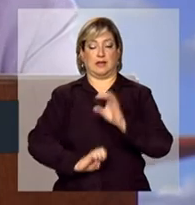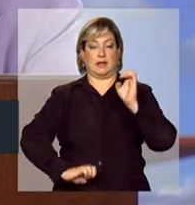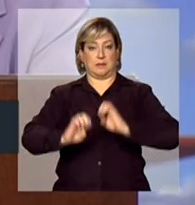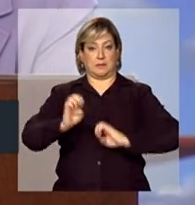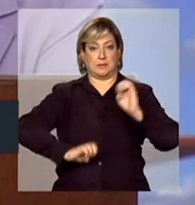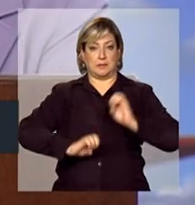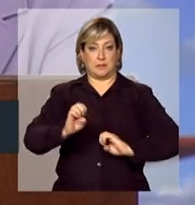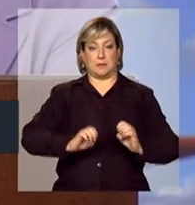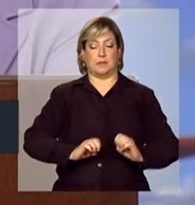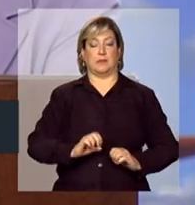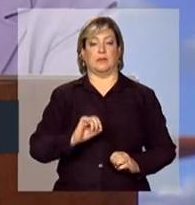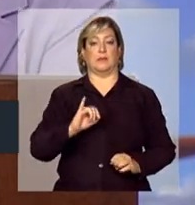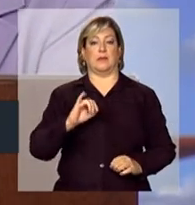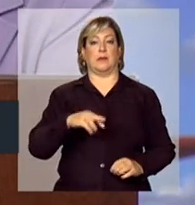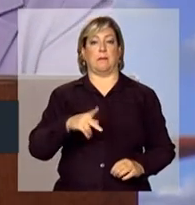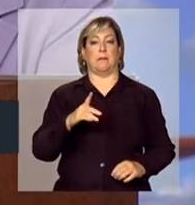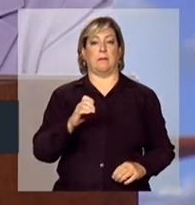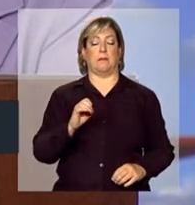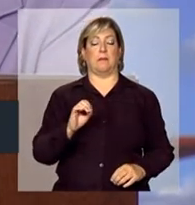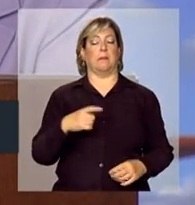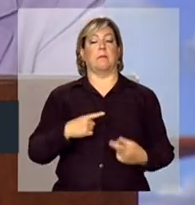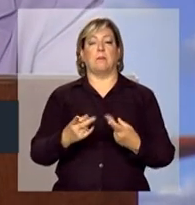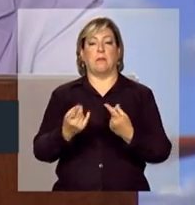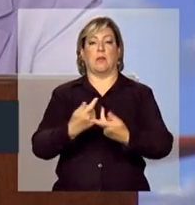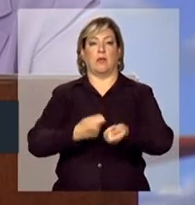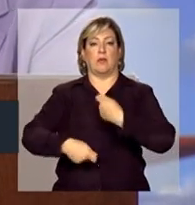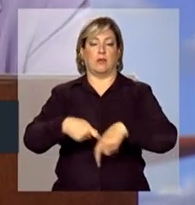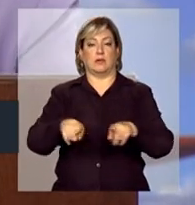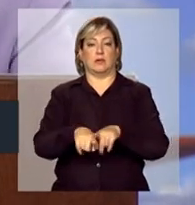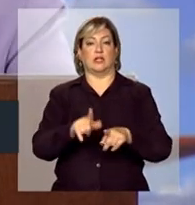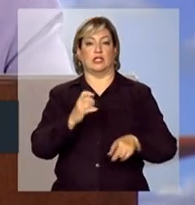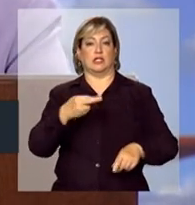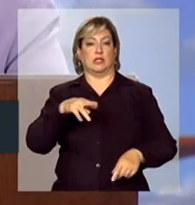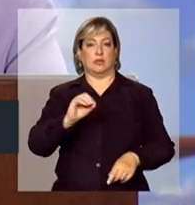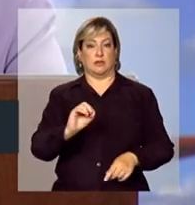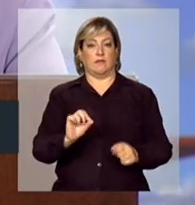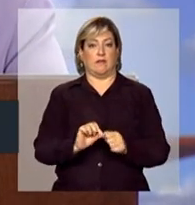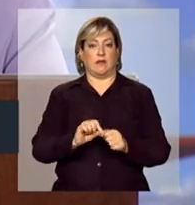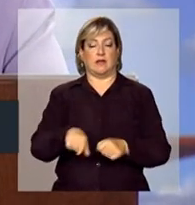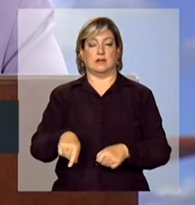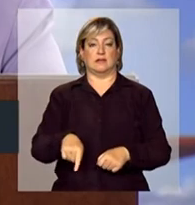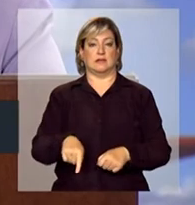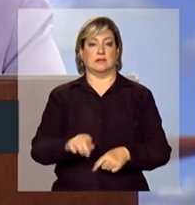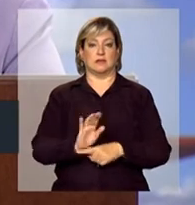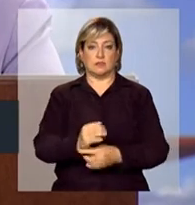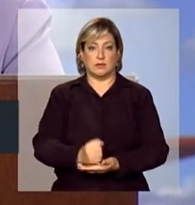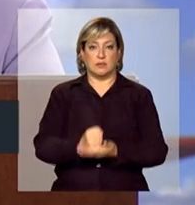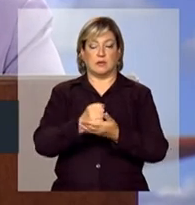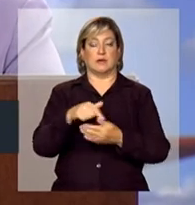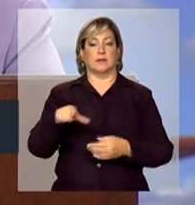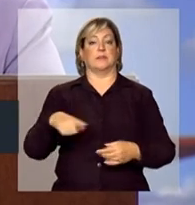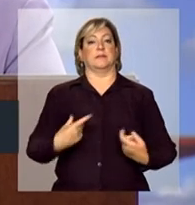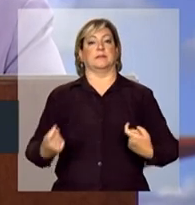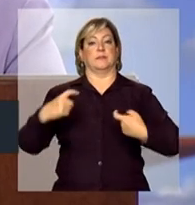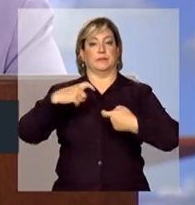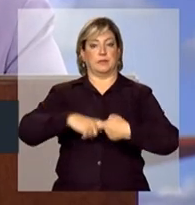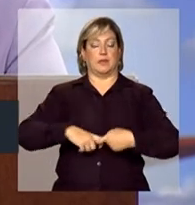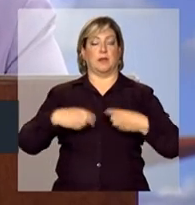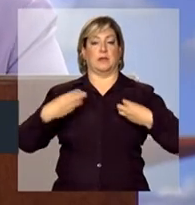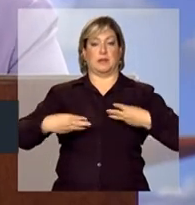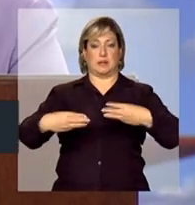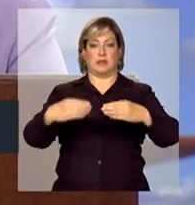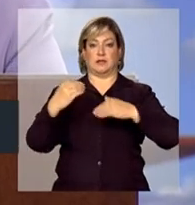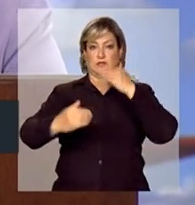e desenvolvem boas práticas de gênero em parceria com o ministério de desenvolvimento indústria e comércio